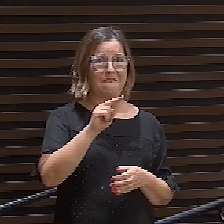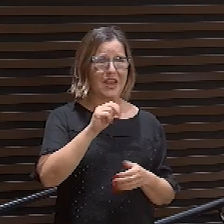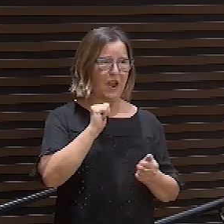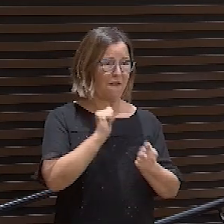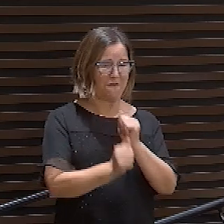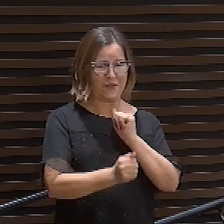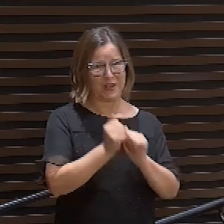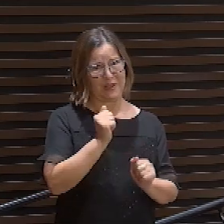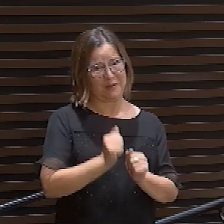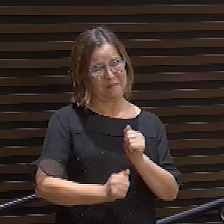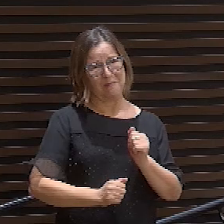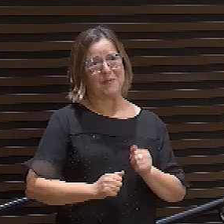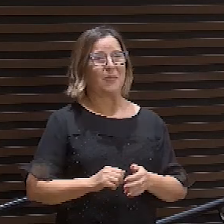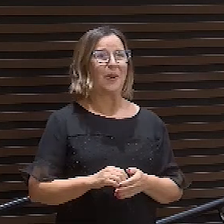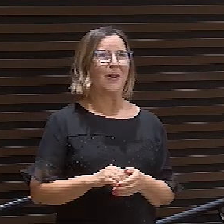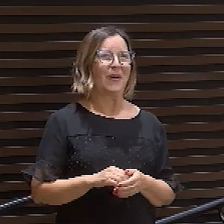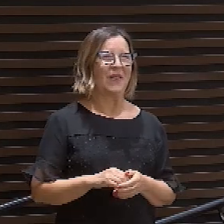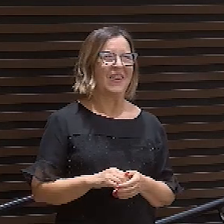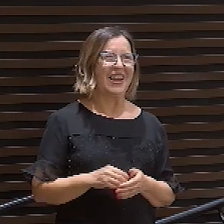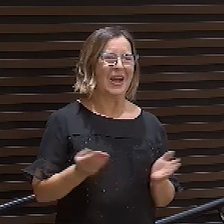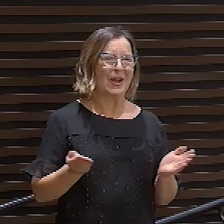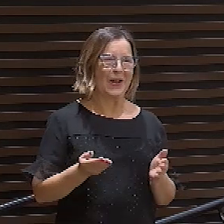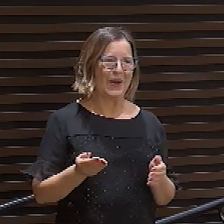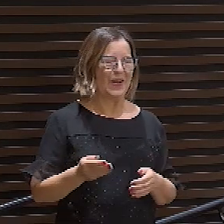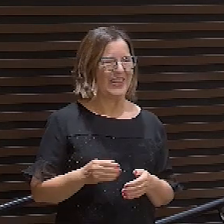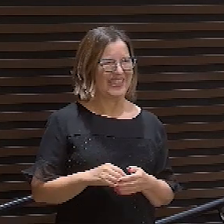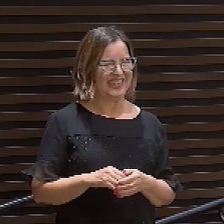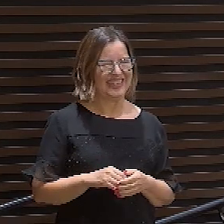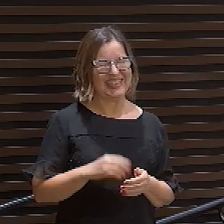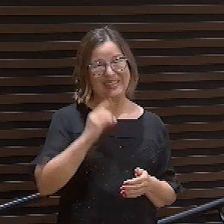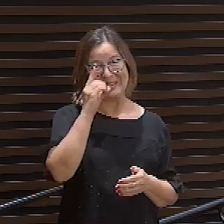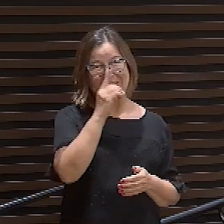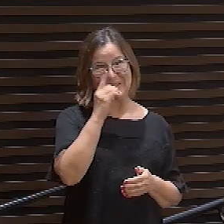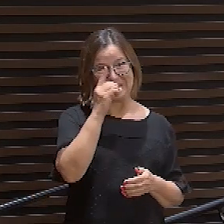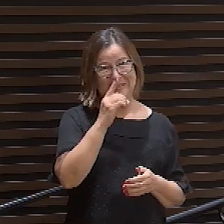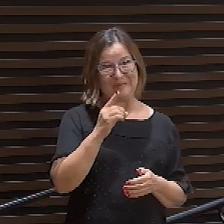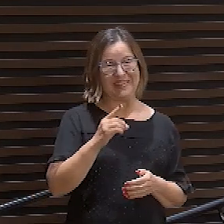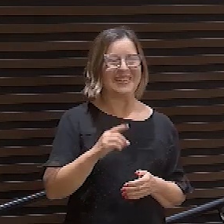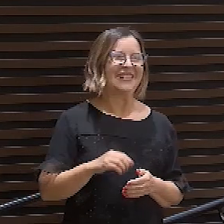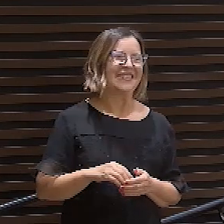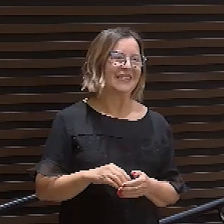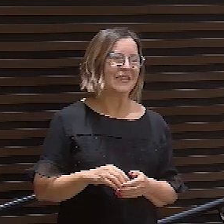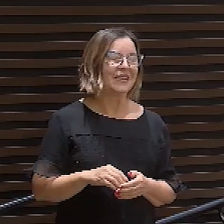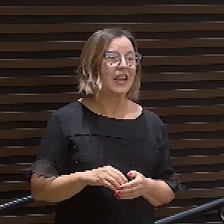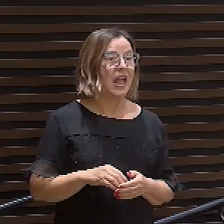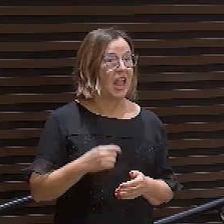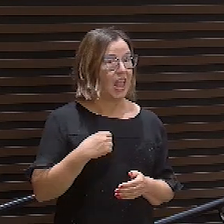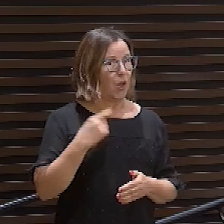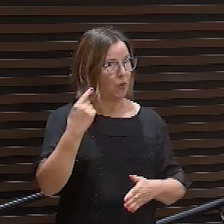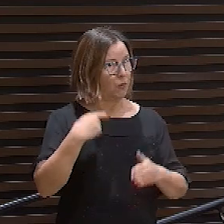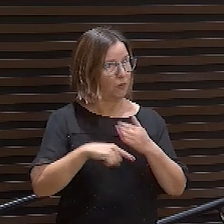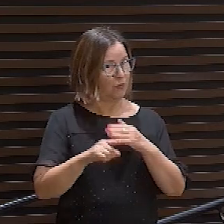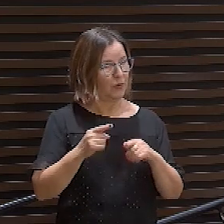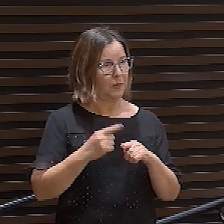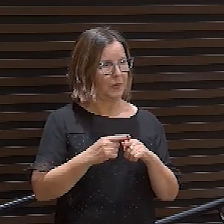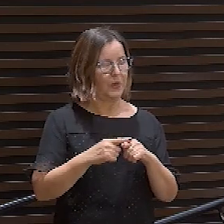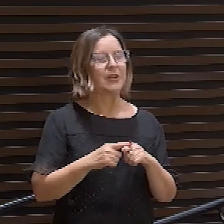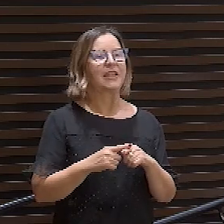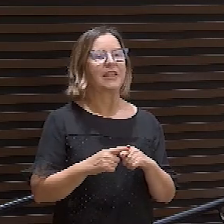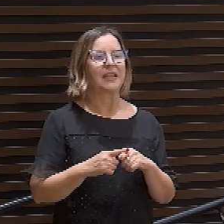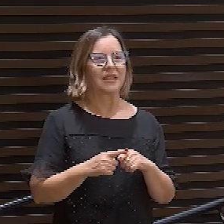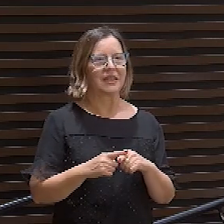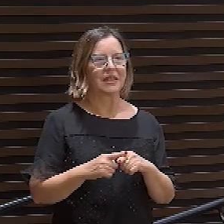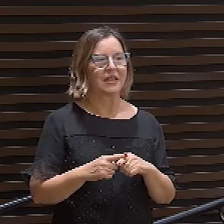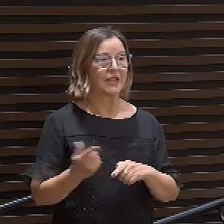Por misericórdia, e não fui, porque eu tinha que estar aqui com os meus irmãos